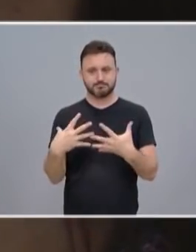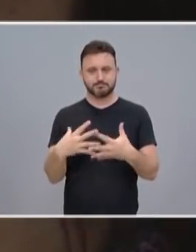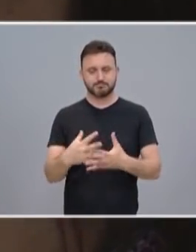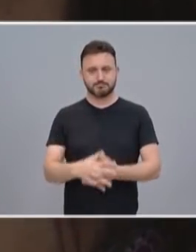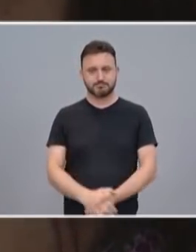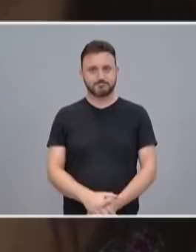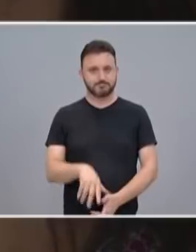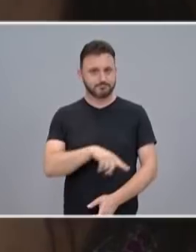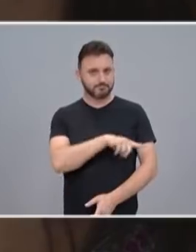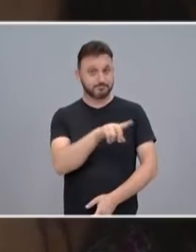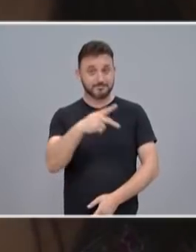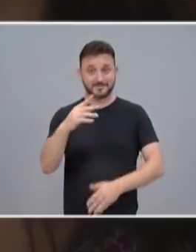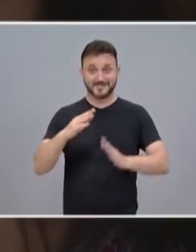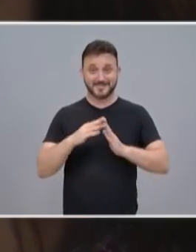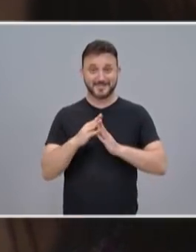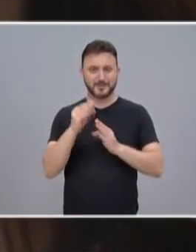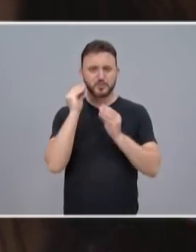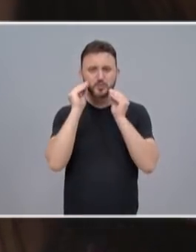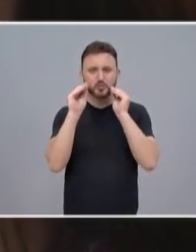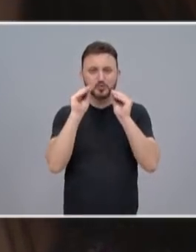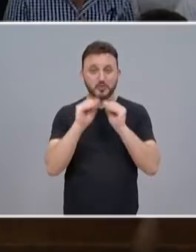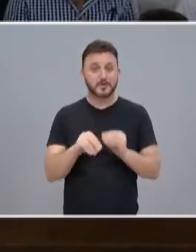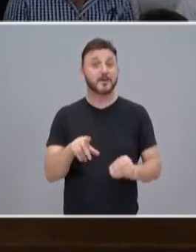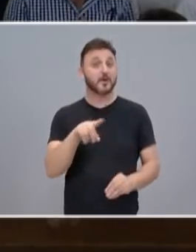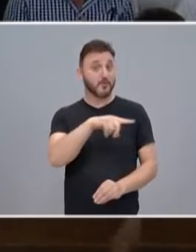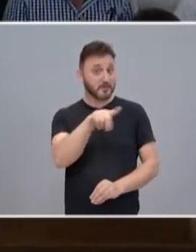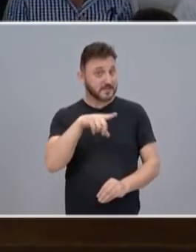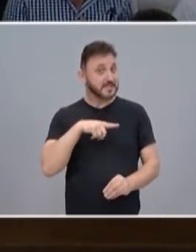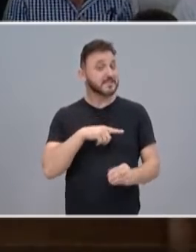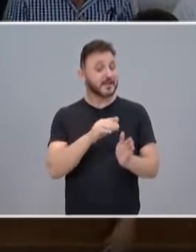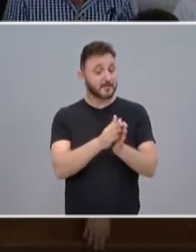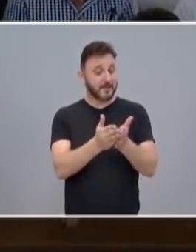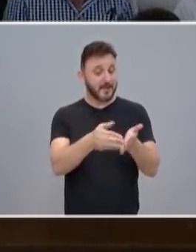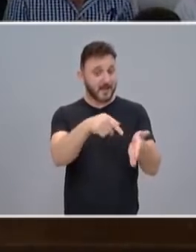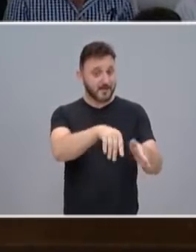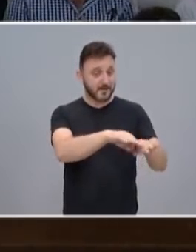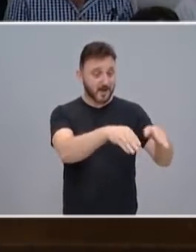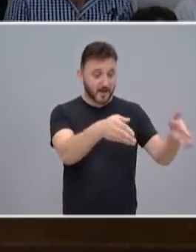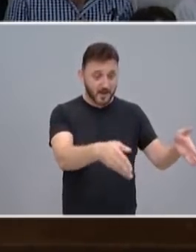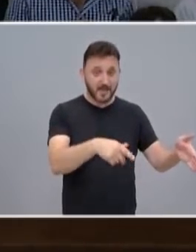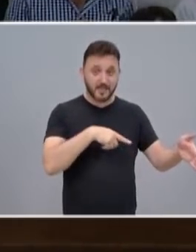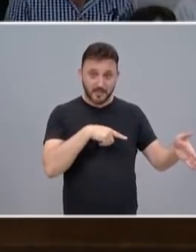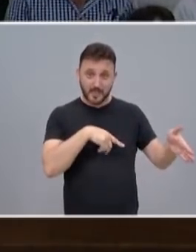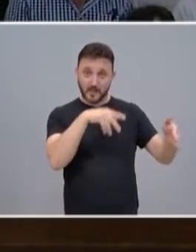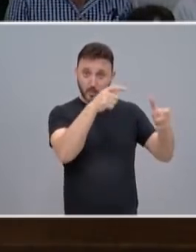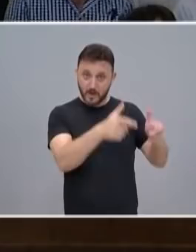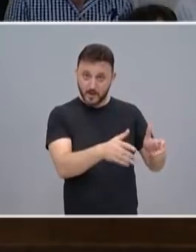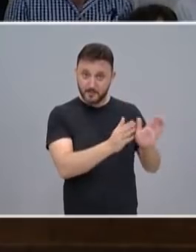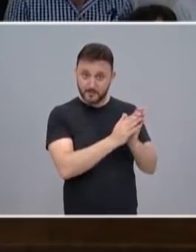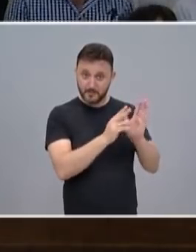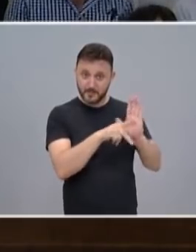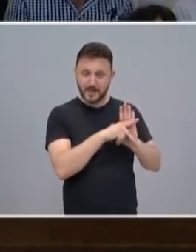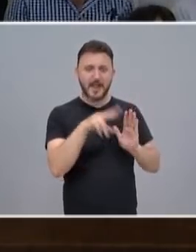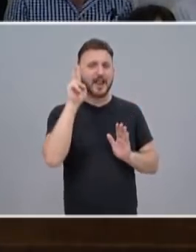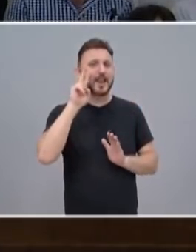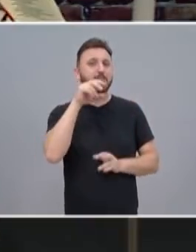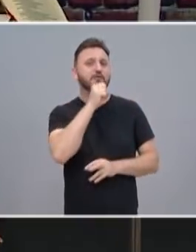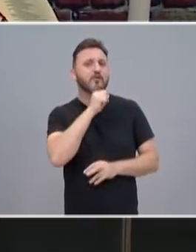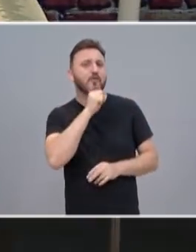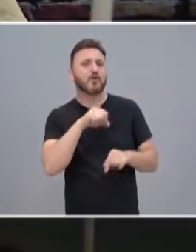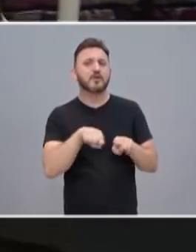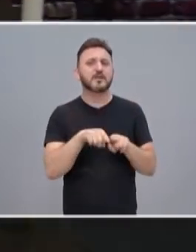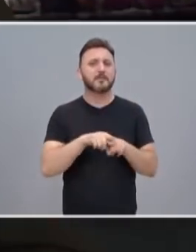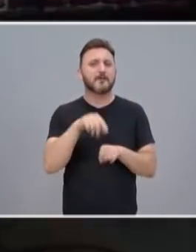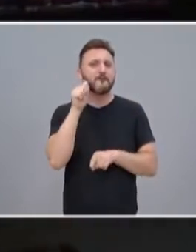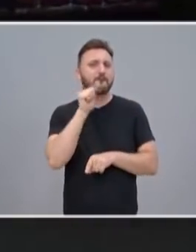Você na sua casa tem um espaço para a palavra de Deus? Lá no um oratório, né? Eu lembro do vovô, da vovó, tantas famílias.